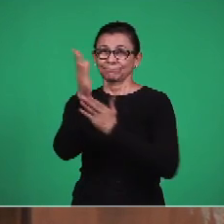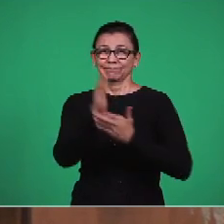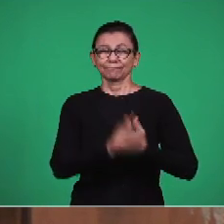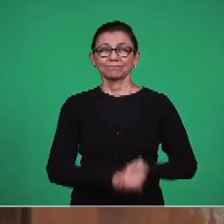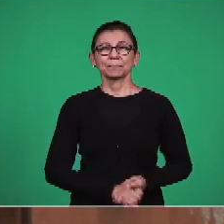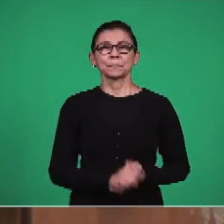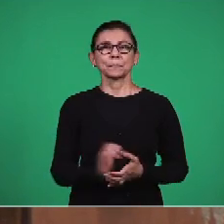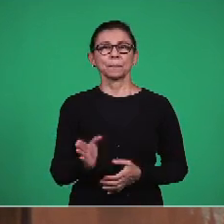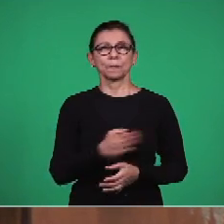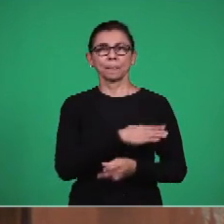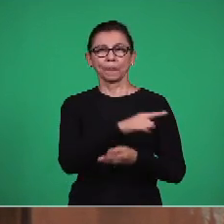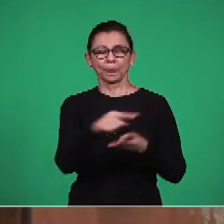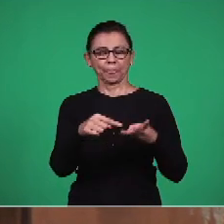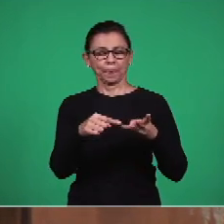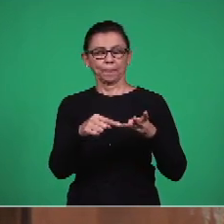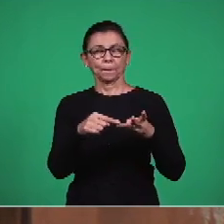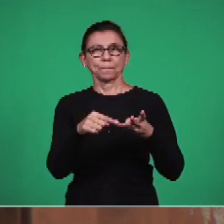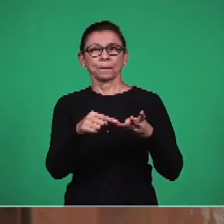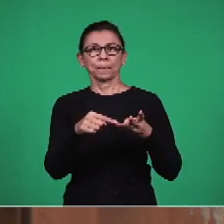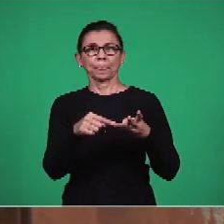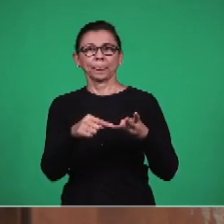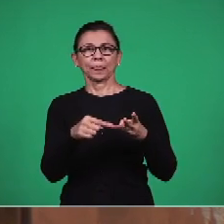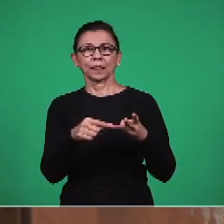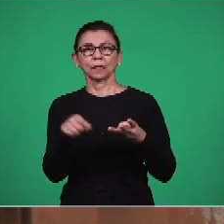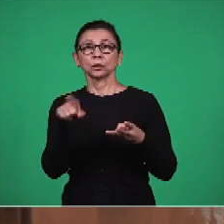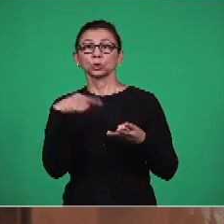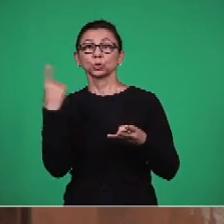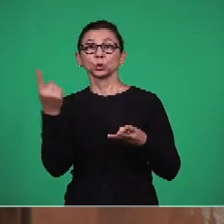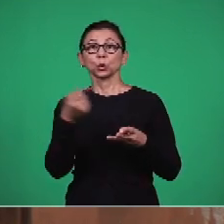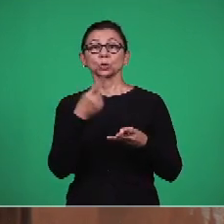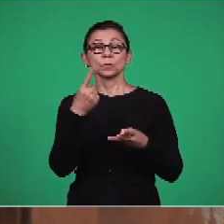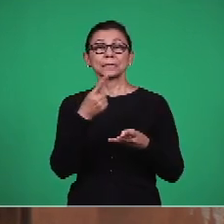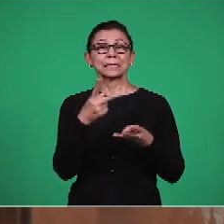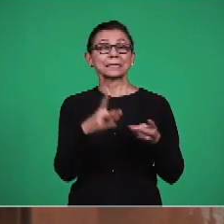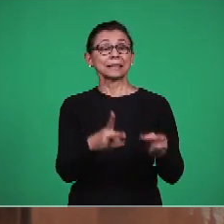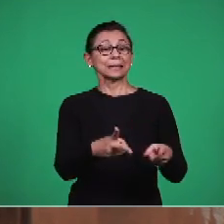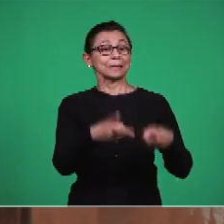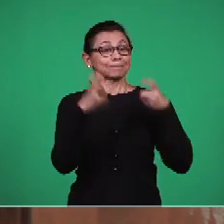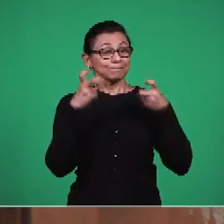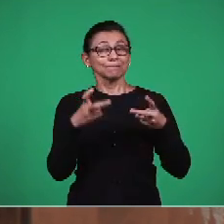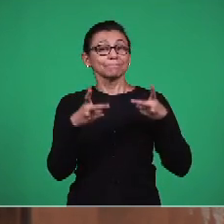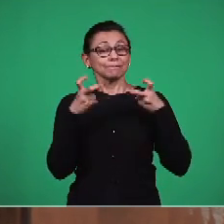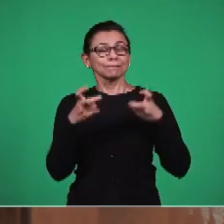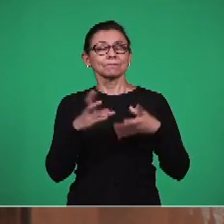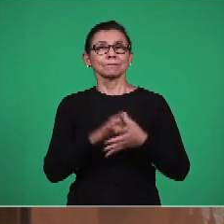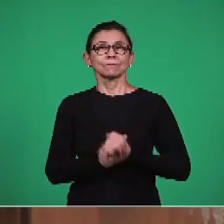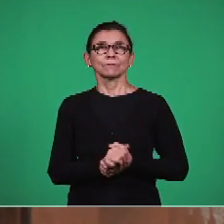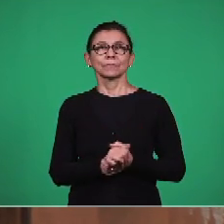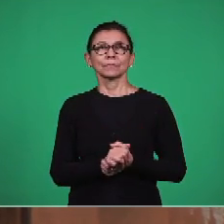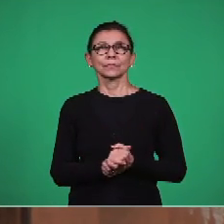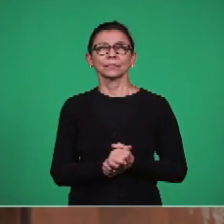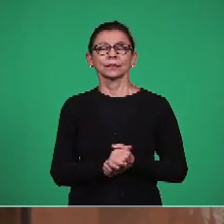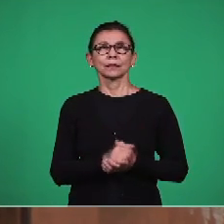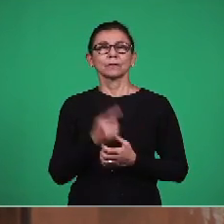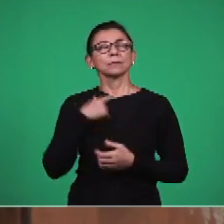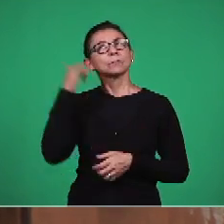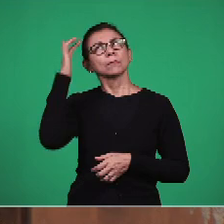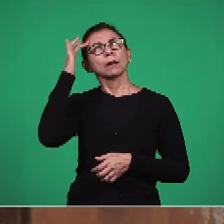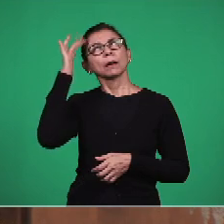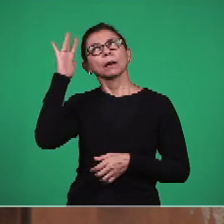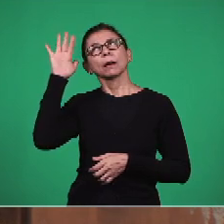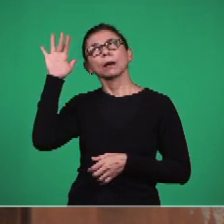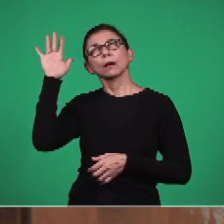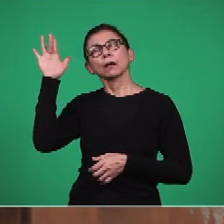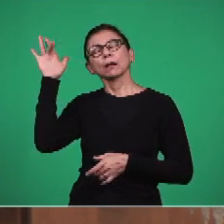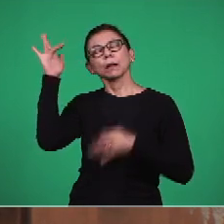virá, portanto, estáis vós apercebidos. Ele virá a hora que não imaginais. Qual é a hora que você está pensando que Jesus vem? Exatamente a hora que ele